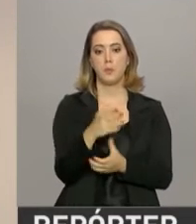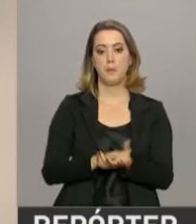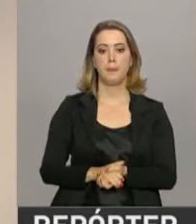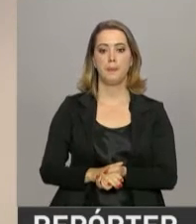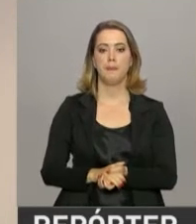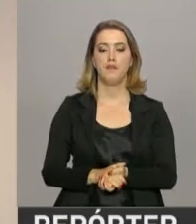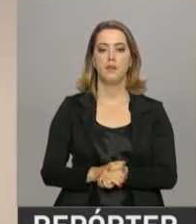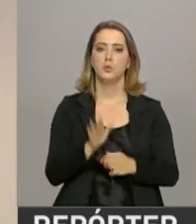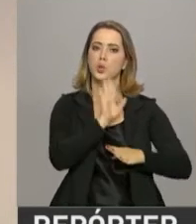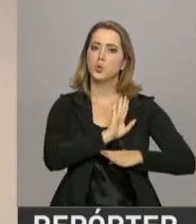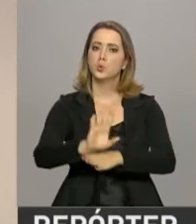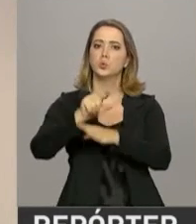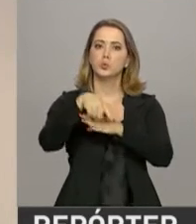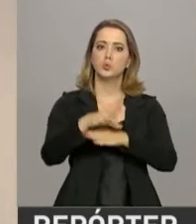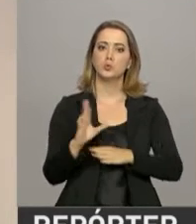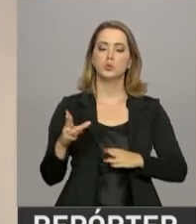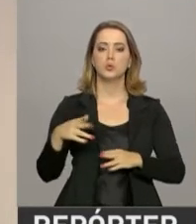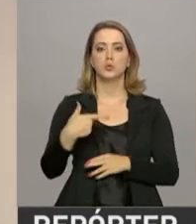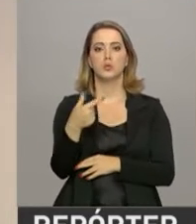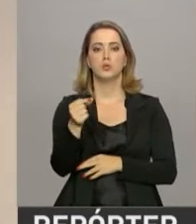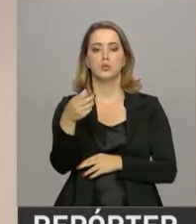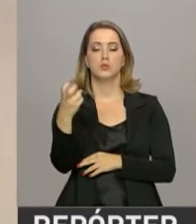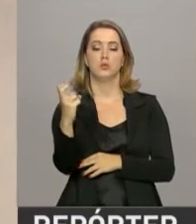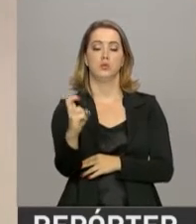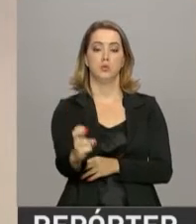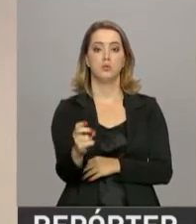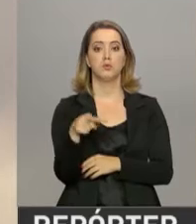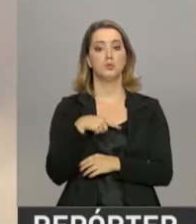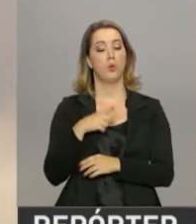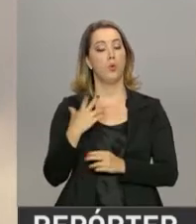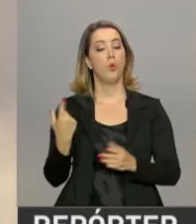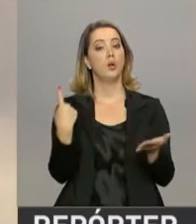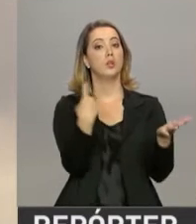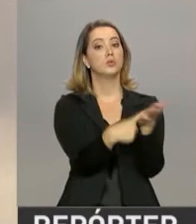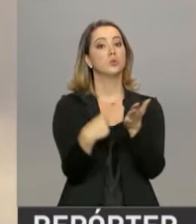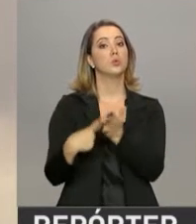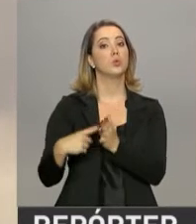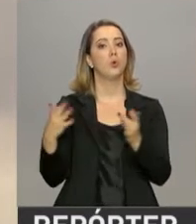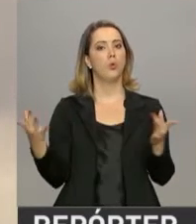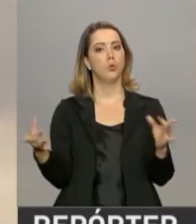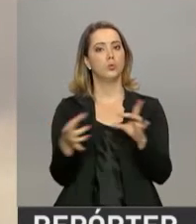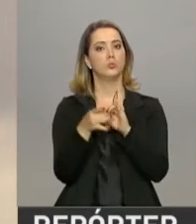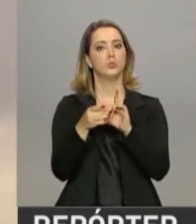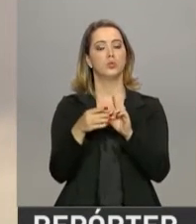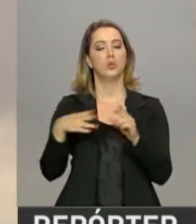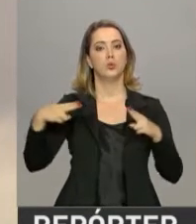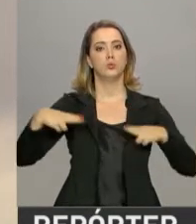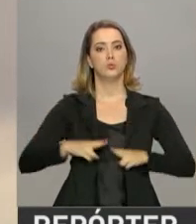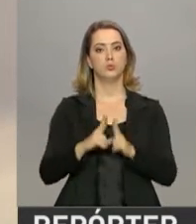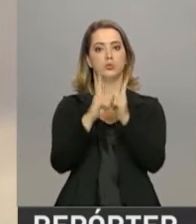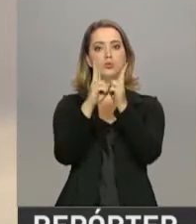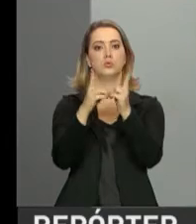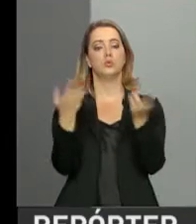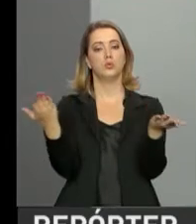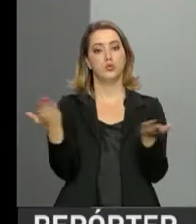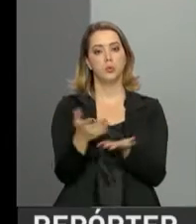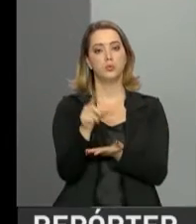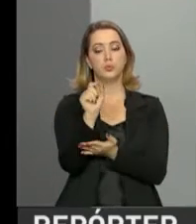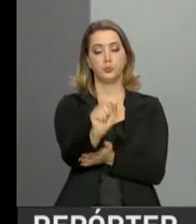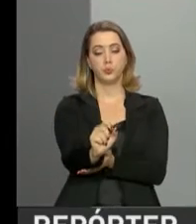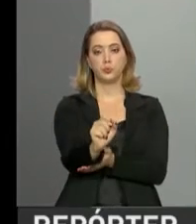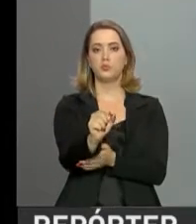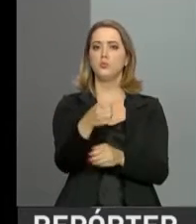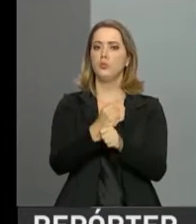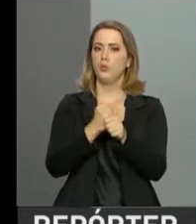Uma das grandes contribuições da Convenção de 2015 foi o Acordo de Paris, que entra em vigor no dia 4 de novembro de 2016. O